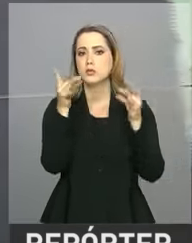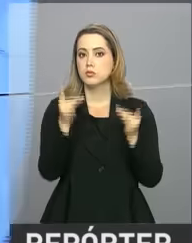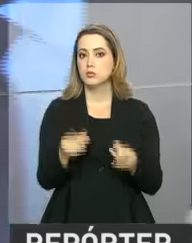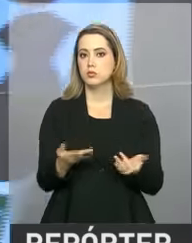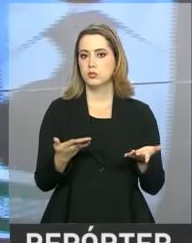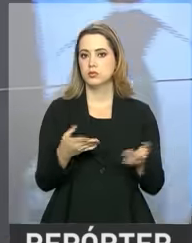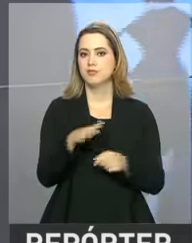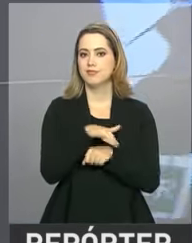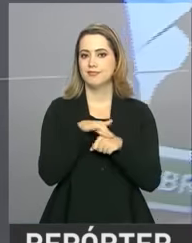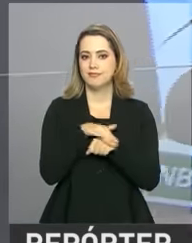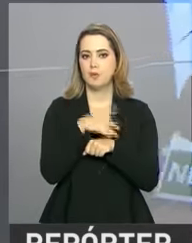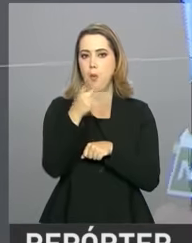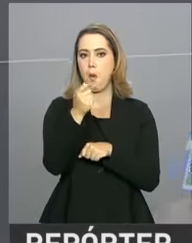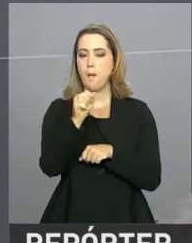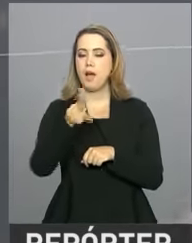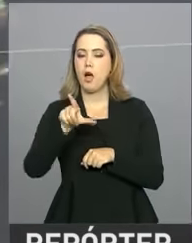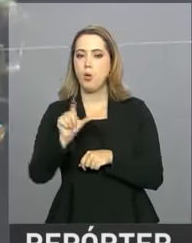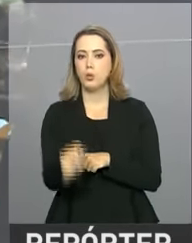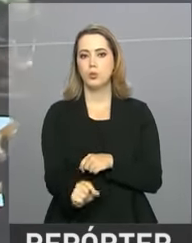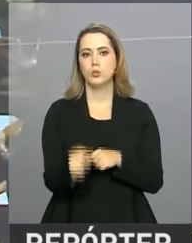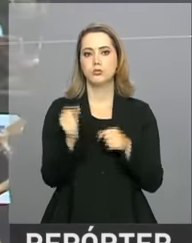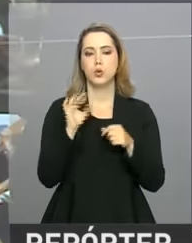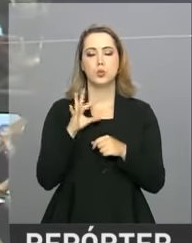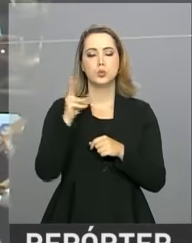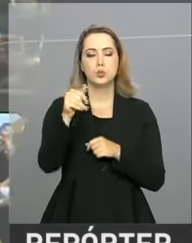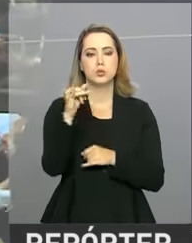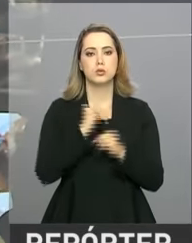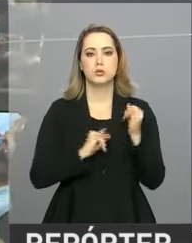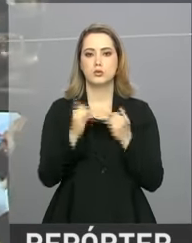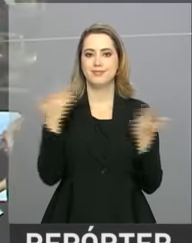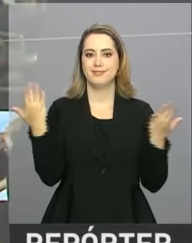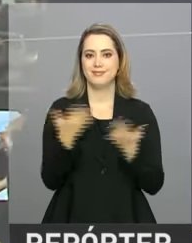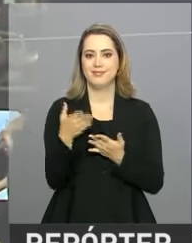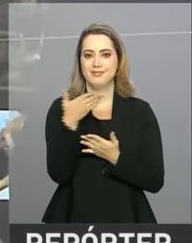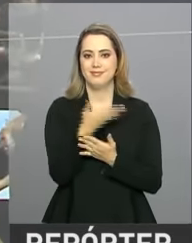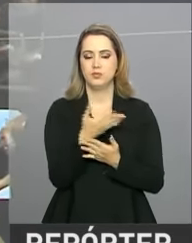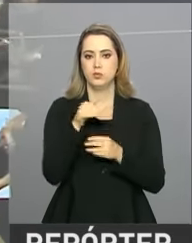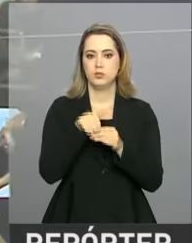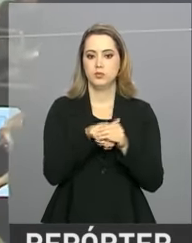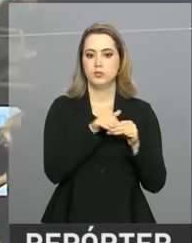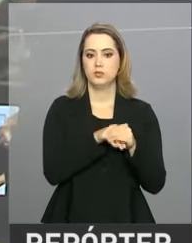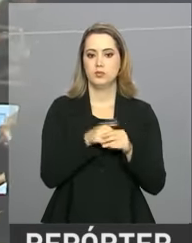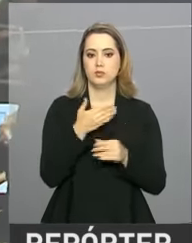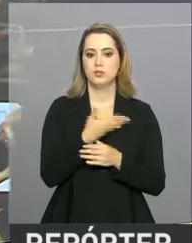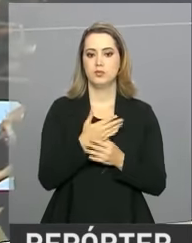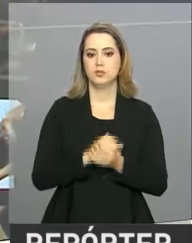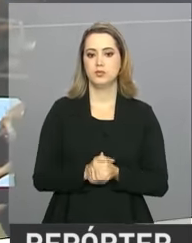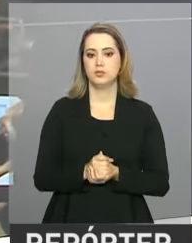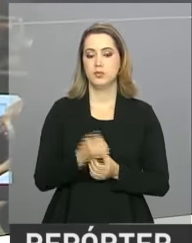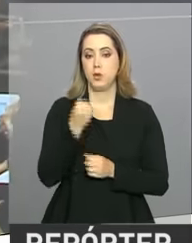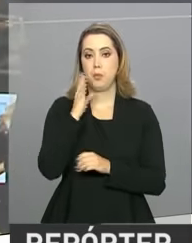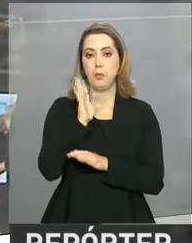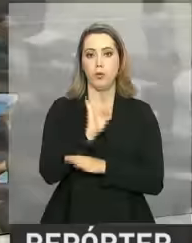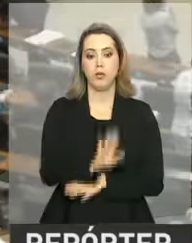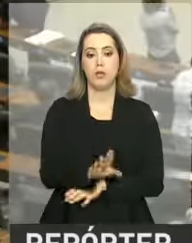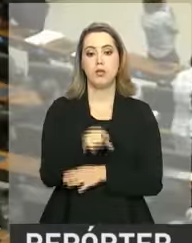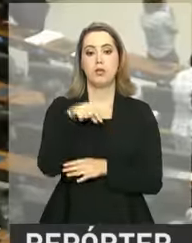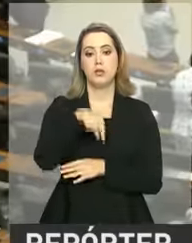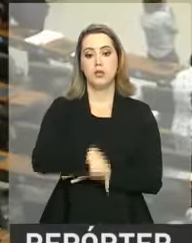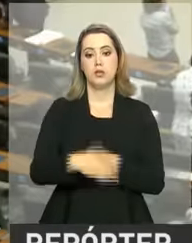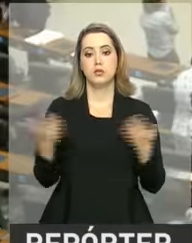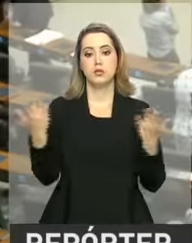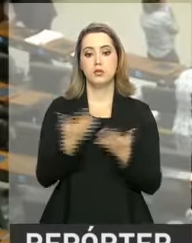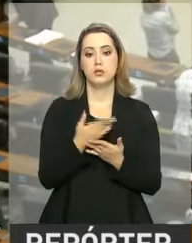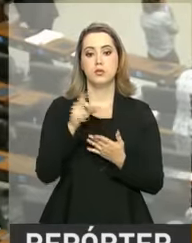com o repórter Paulo La Salvia. Boa tarde, Paulo, que tem todas as informações para a gente da votação. Boa tarde. Boa tarde, Zé Luiz. Neste momento aqui no